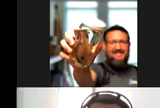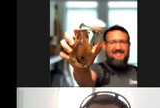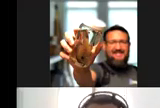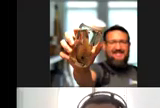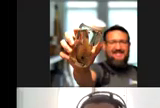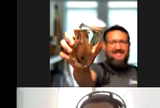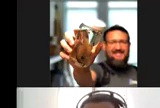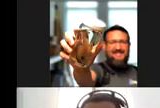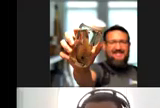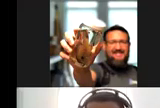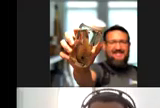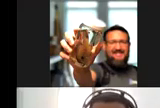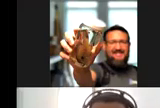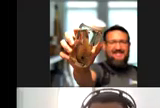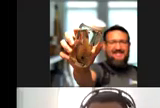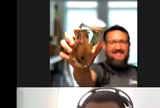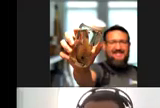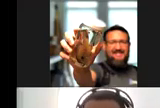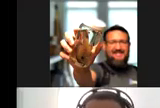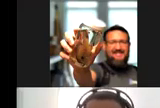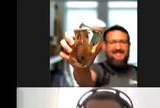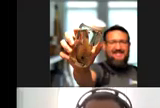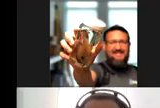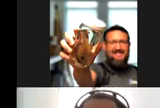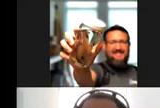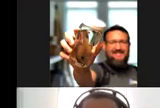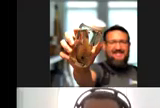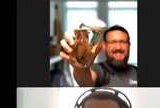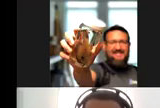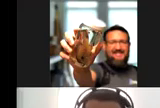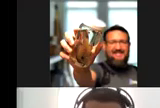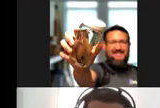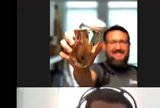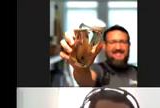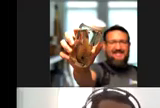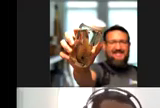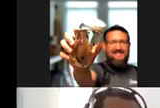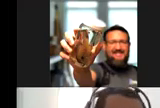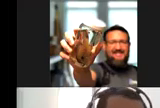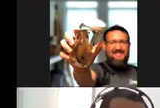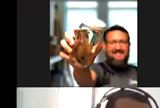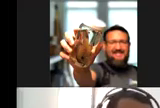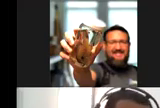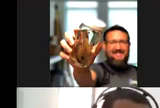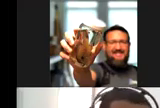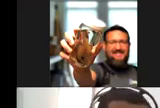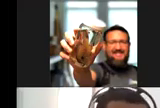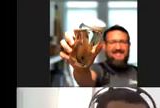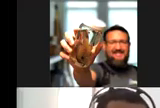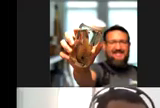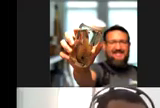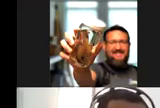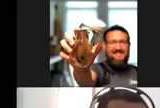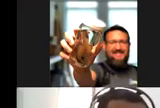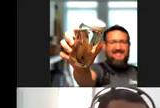E na ecologia, o que a gente tem também é essa tendência de popularização de modelos preditivos. Né? Então, esse artigo